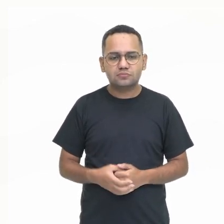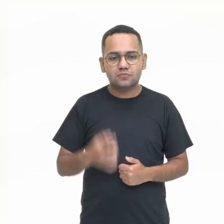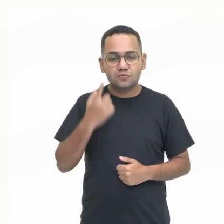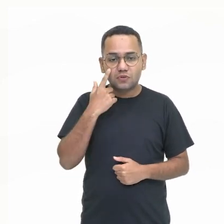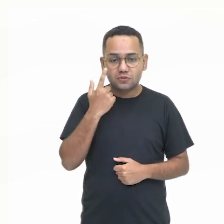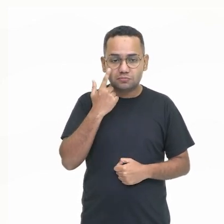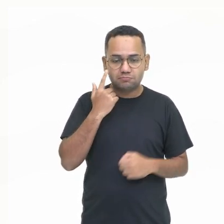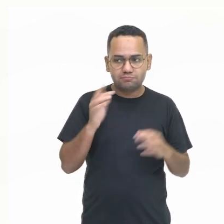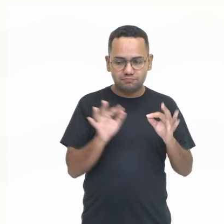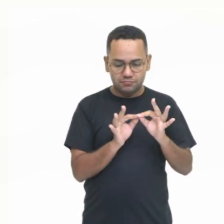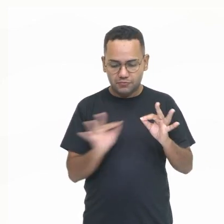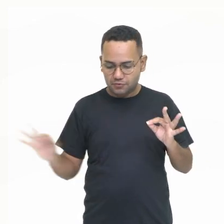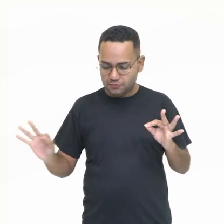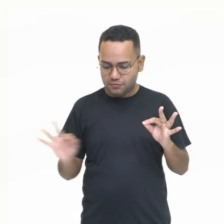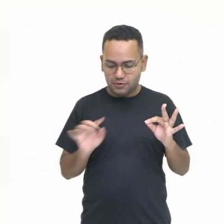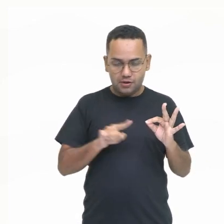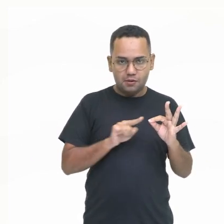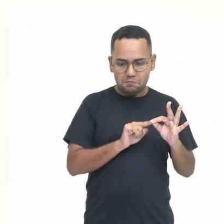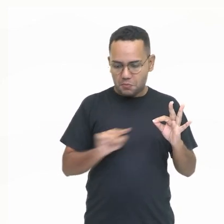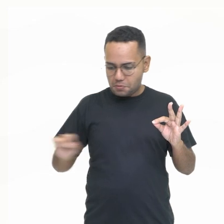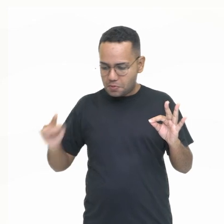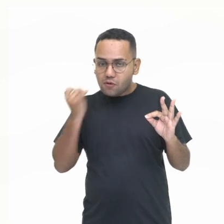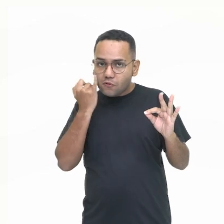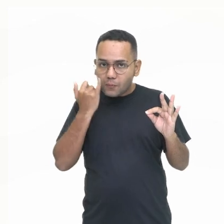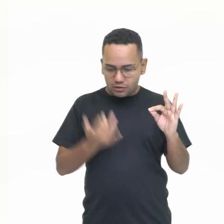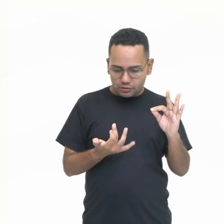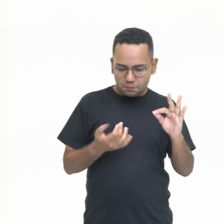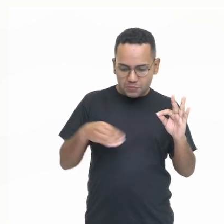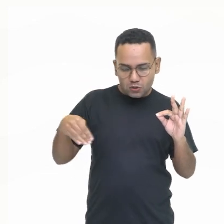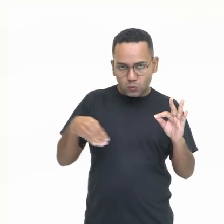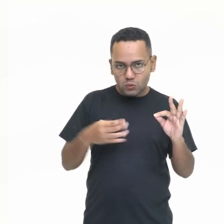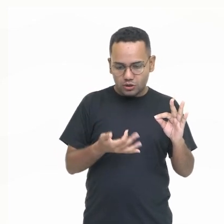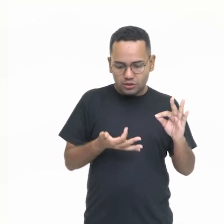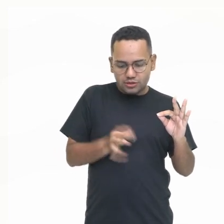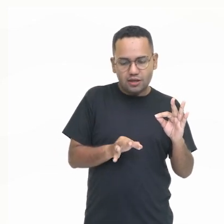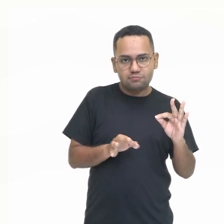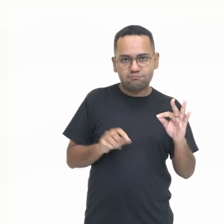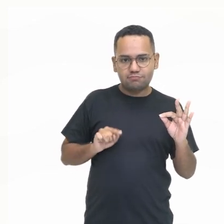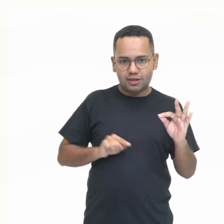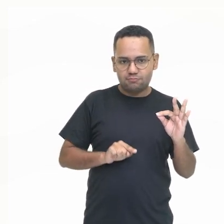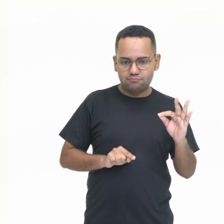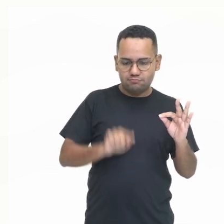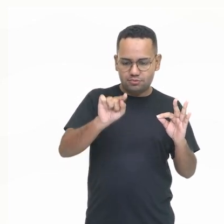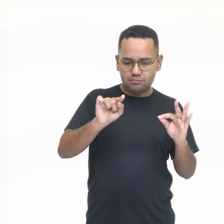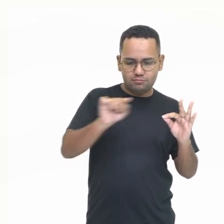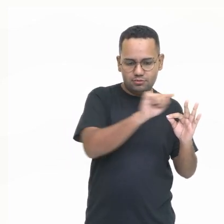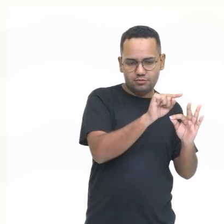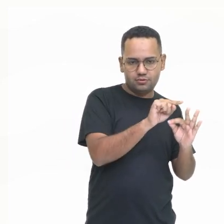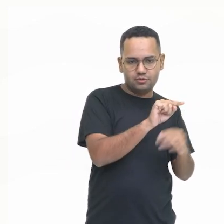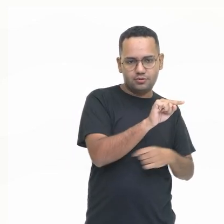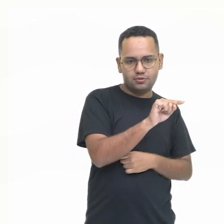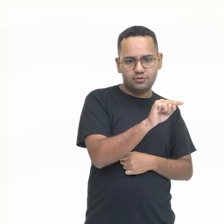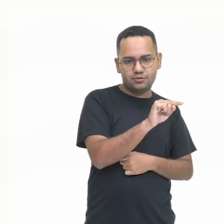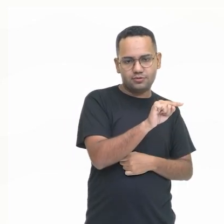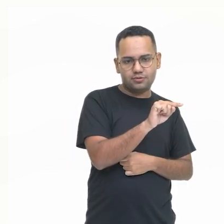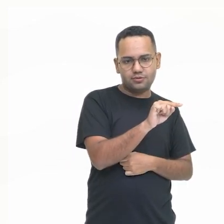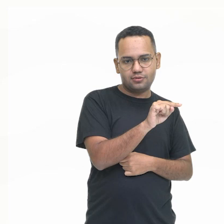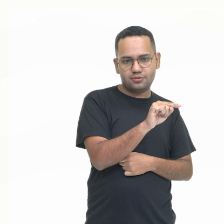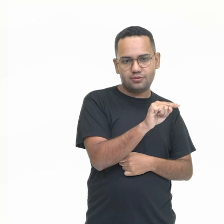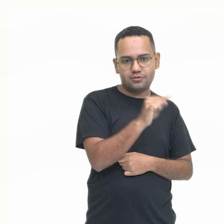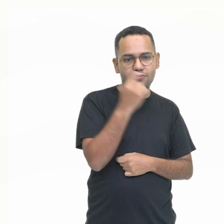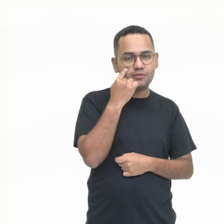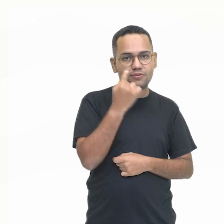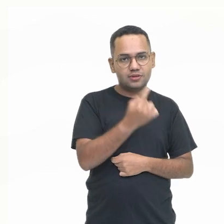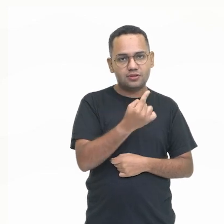ó. 10 minutos. Qual o volume de água? Olha só, vamos conferir bem aqui, ó. Ah, o volume de água no